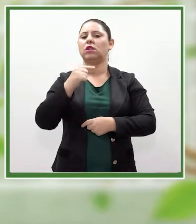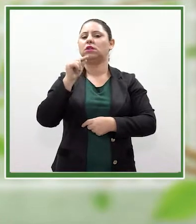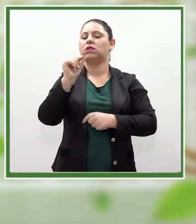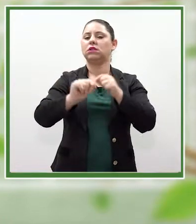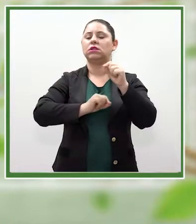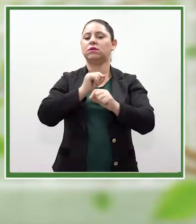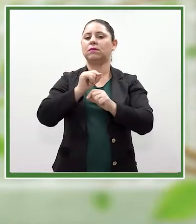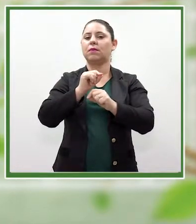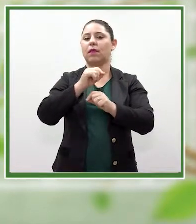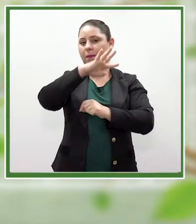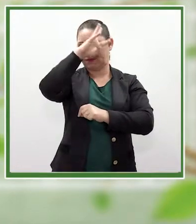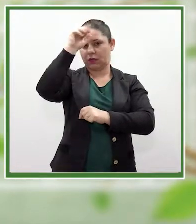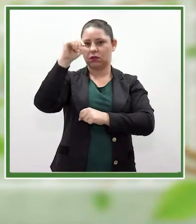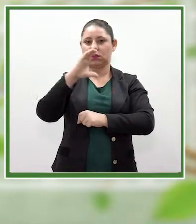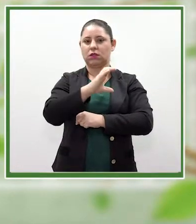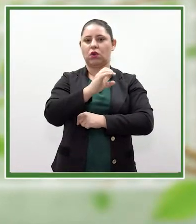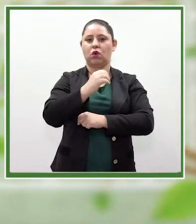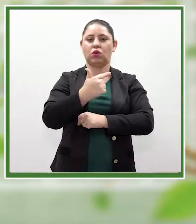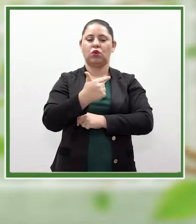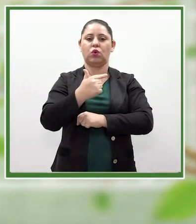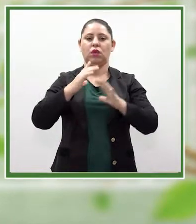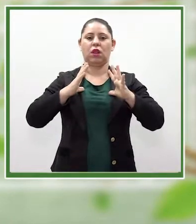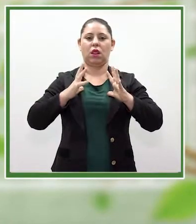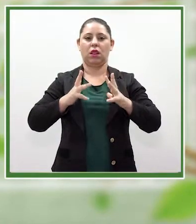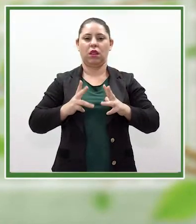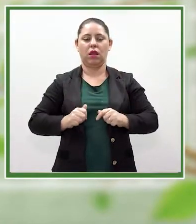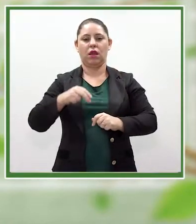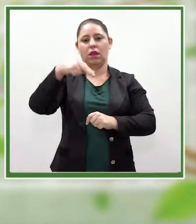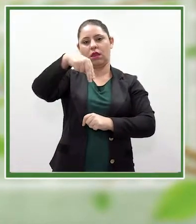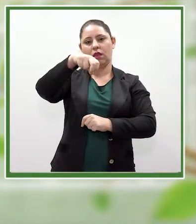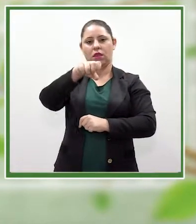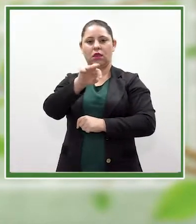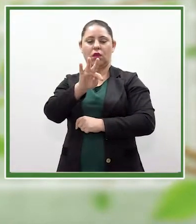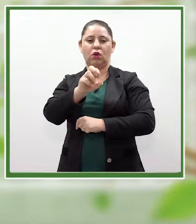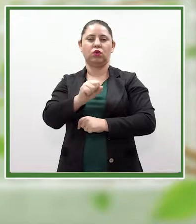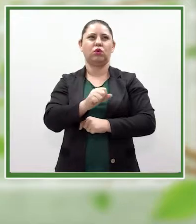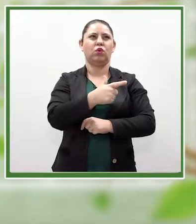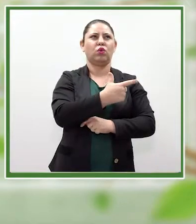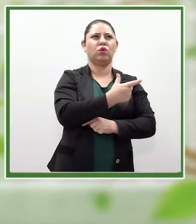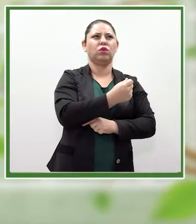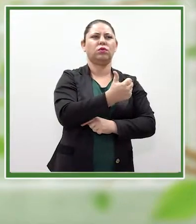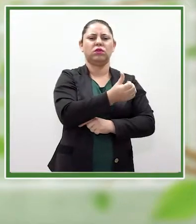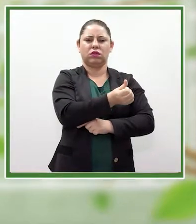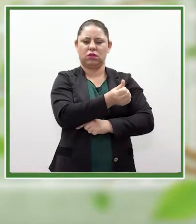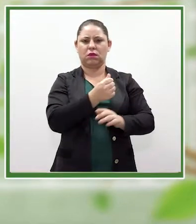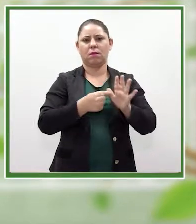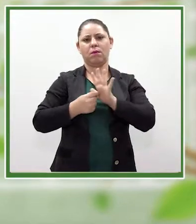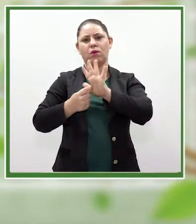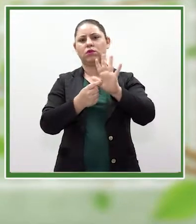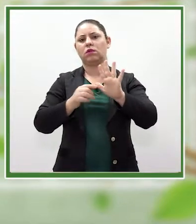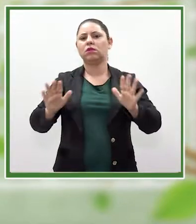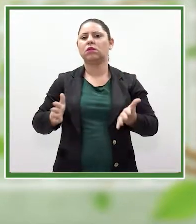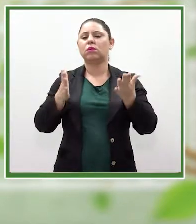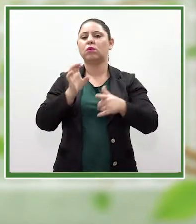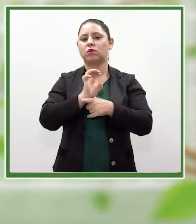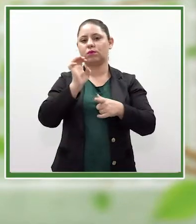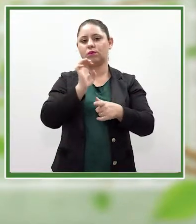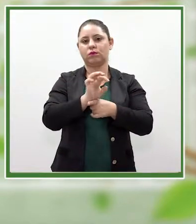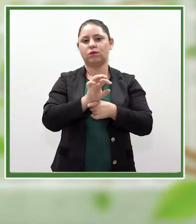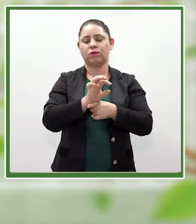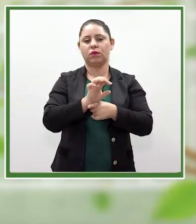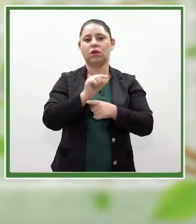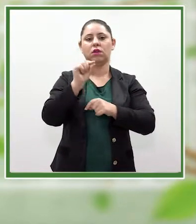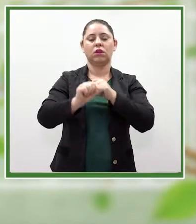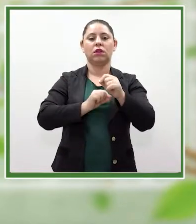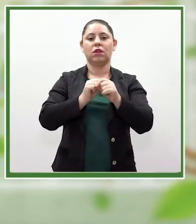sobre o Mato Grosso do Sul carbono neutro, né? Uma ideia que já veio lá desde 2016, ou